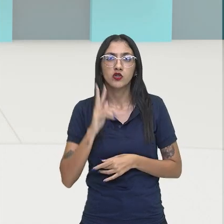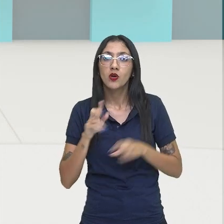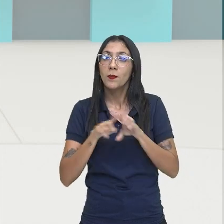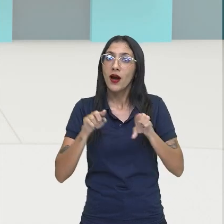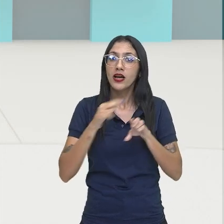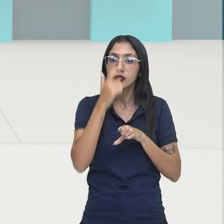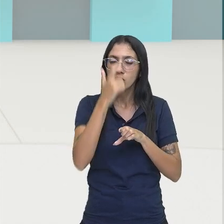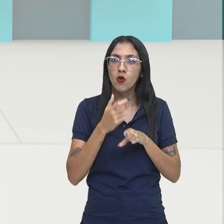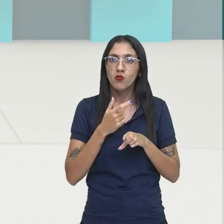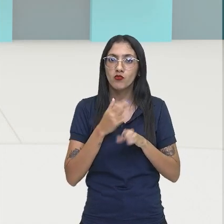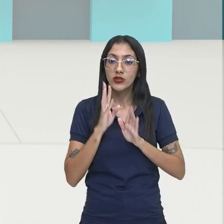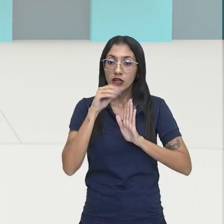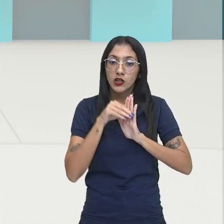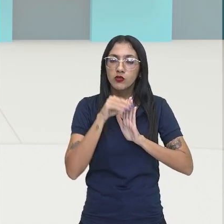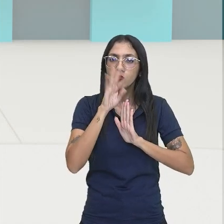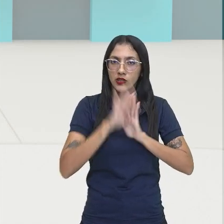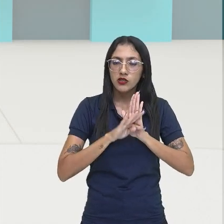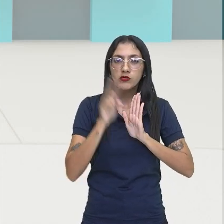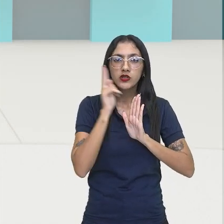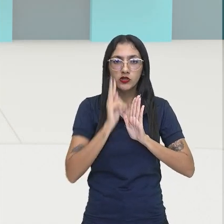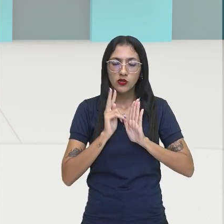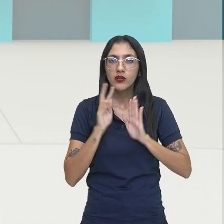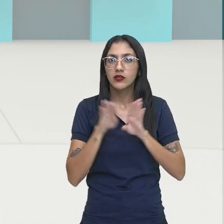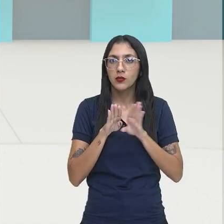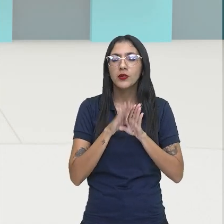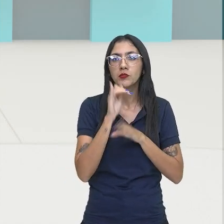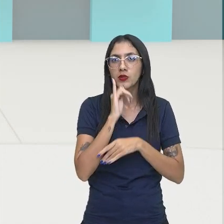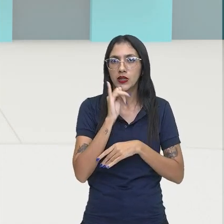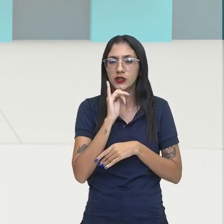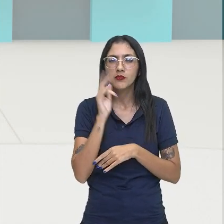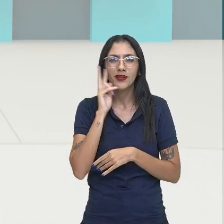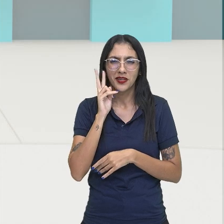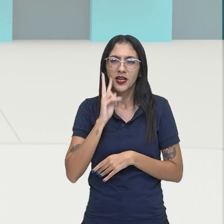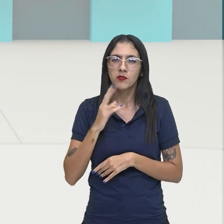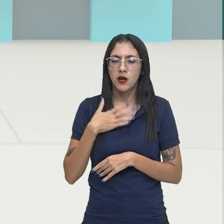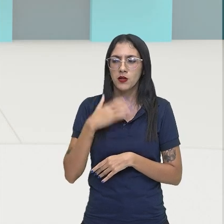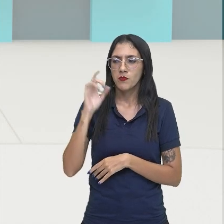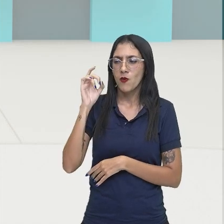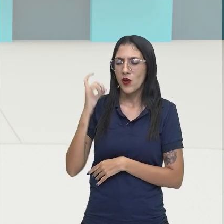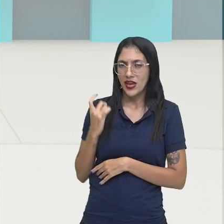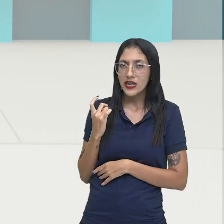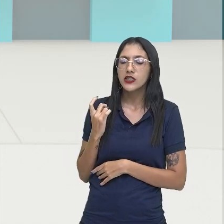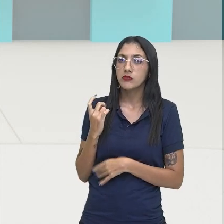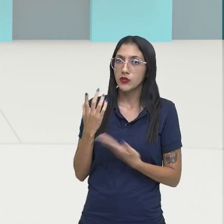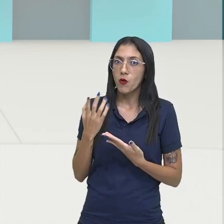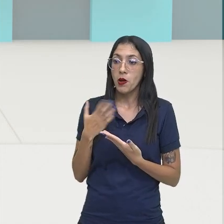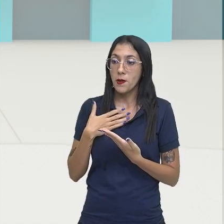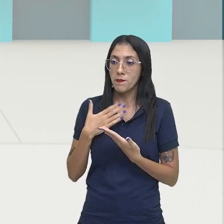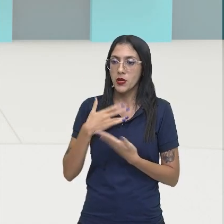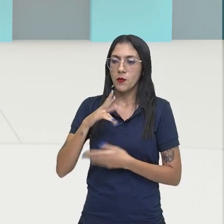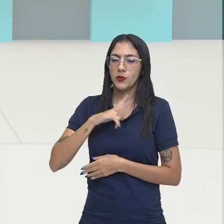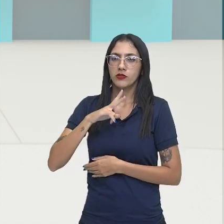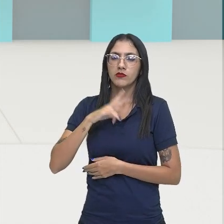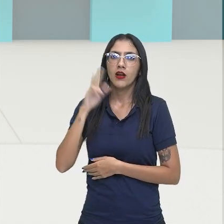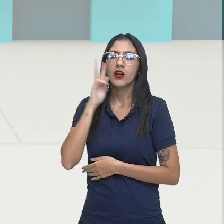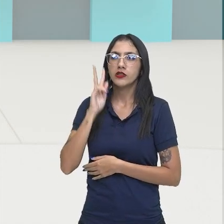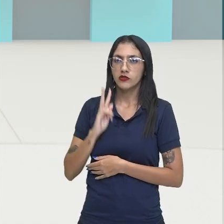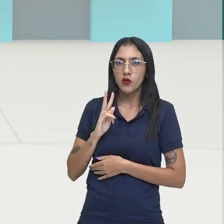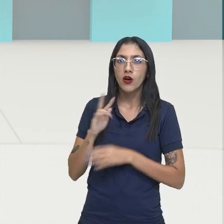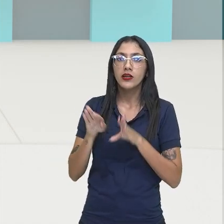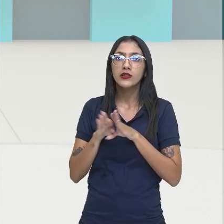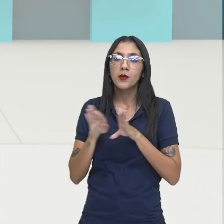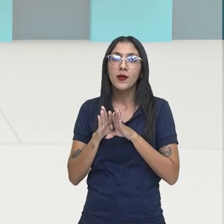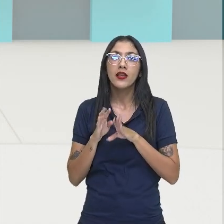da história. Então, no meu caso, eu tanto participei da história, porque afinal era o meu ex, quanto eu estou contando a